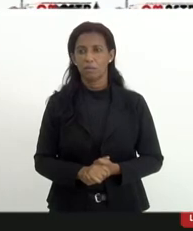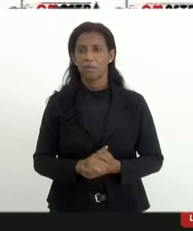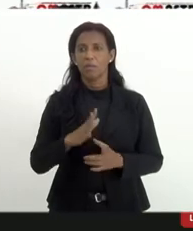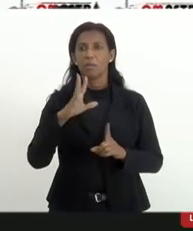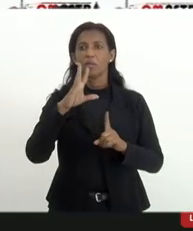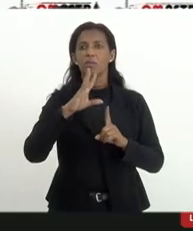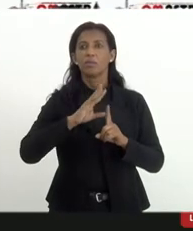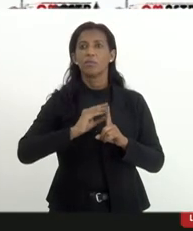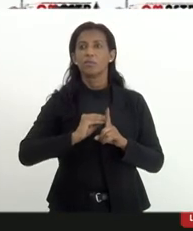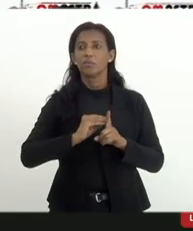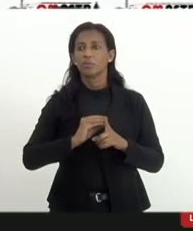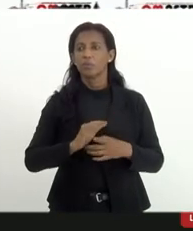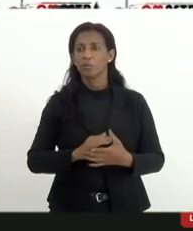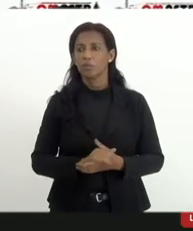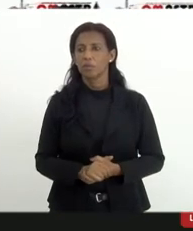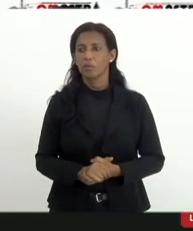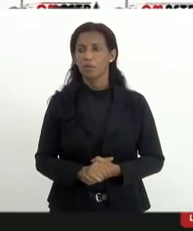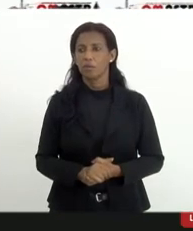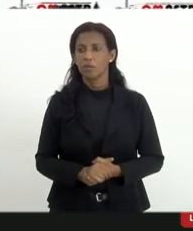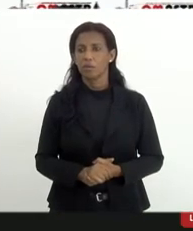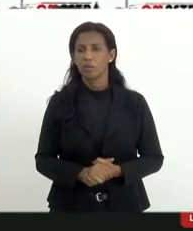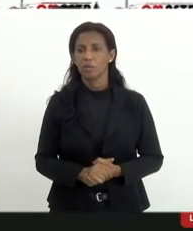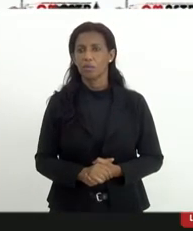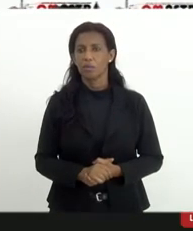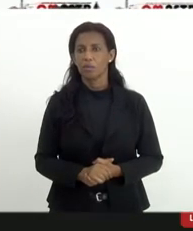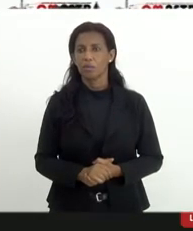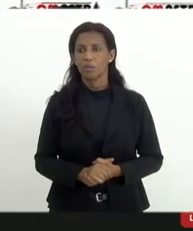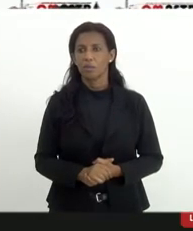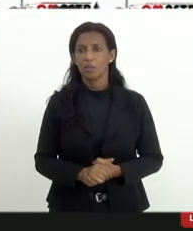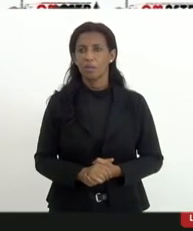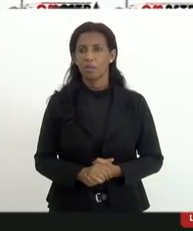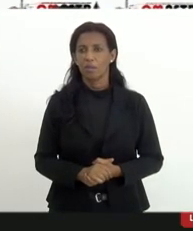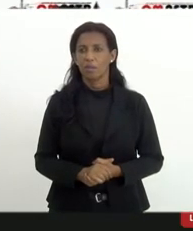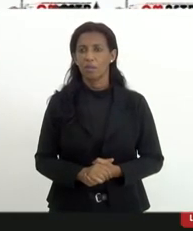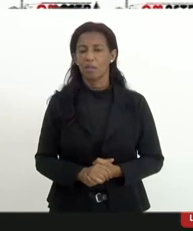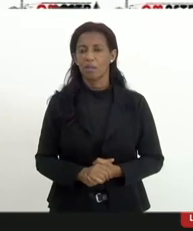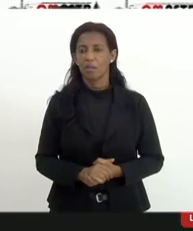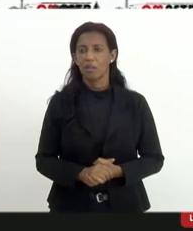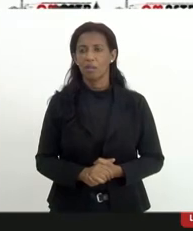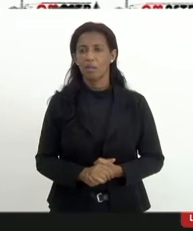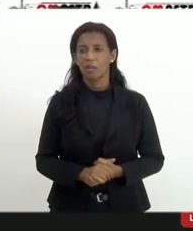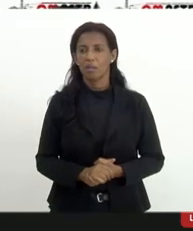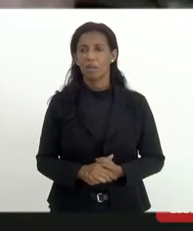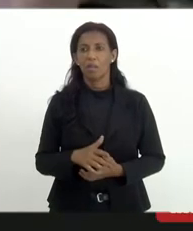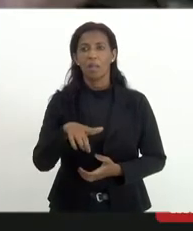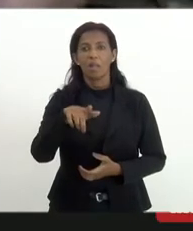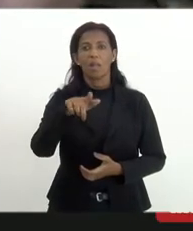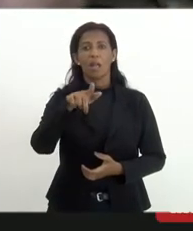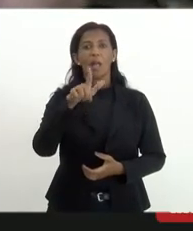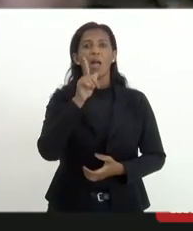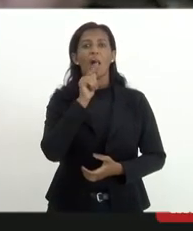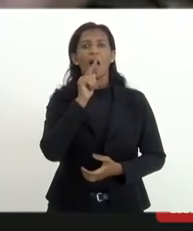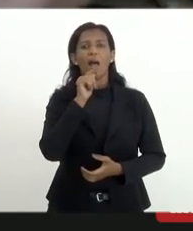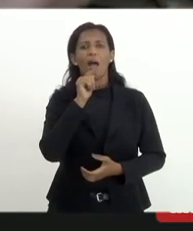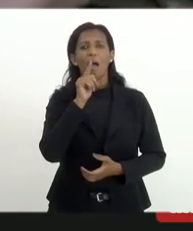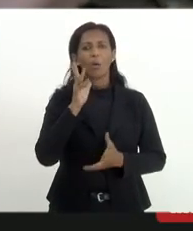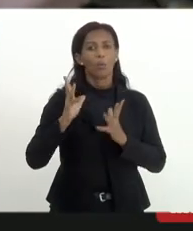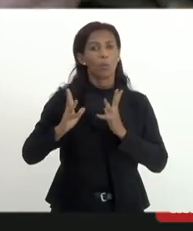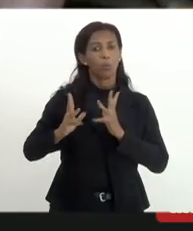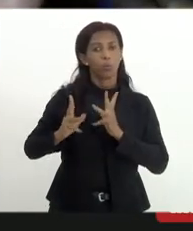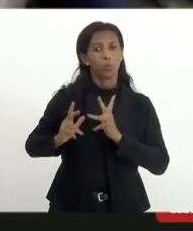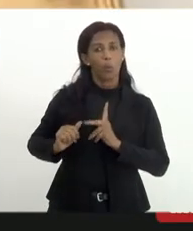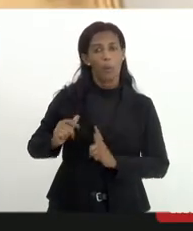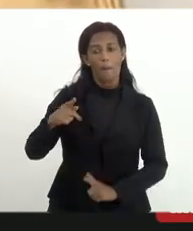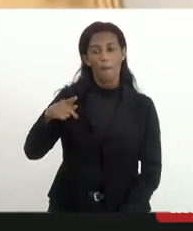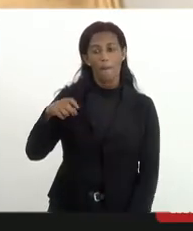som aí que o doutor Leiva está falando, peraí. Problema do abastecimento da água potável e não água de